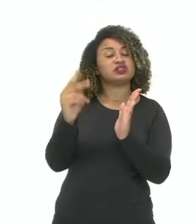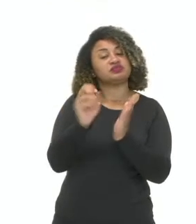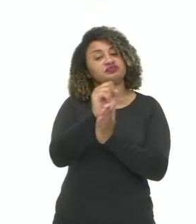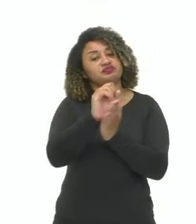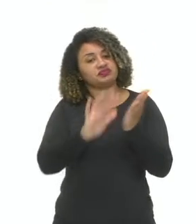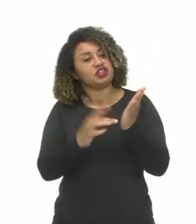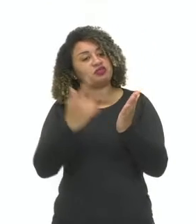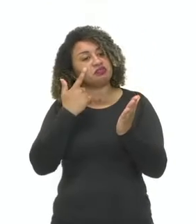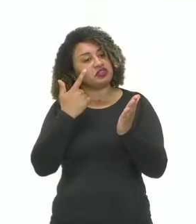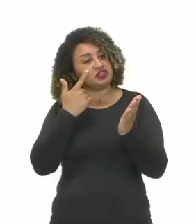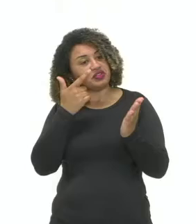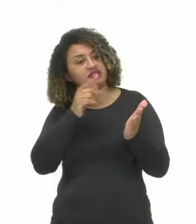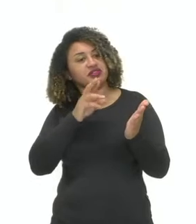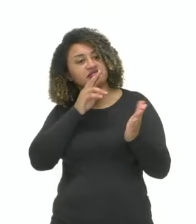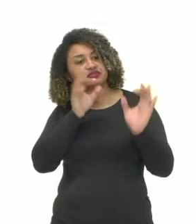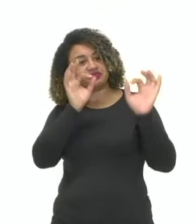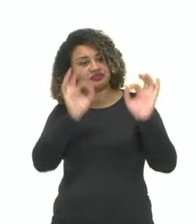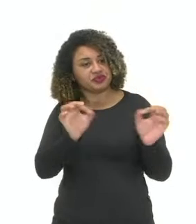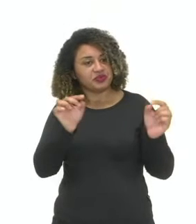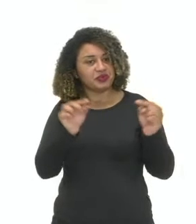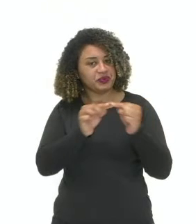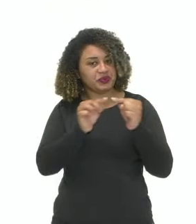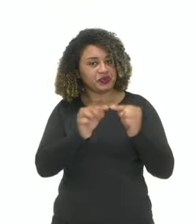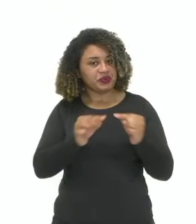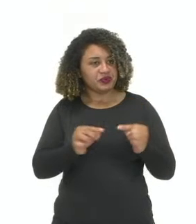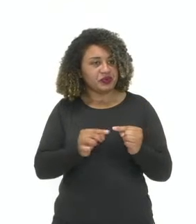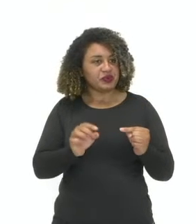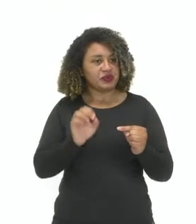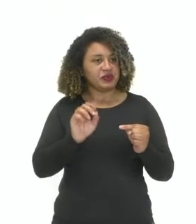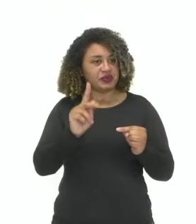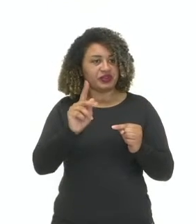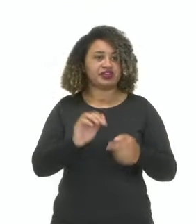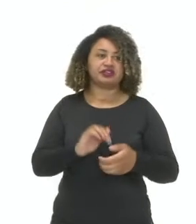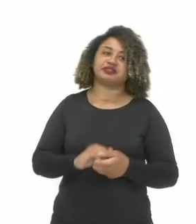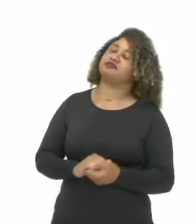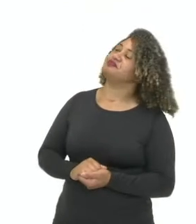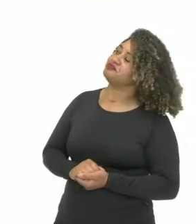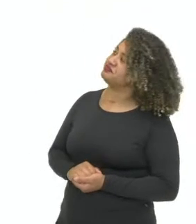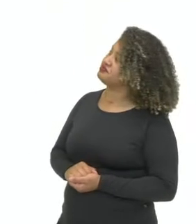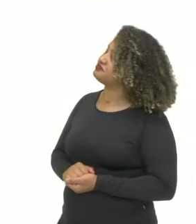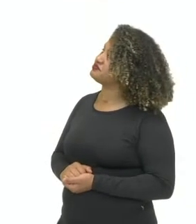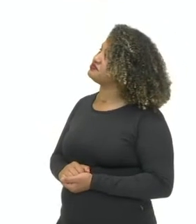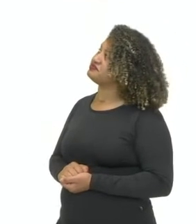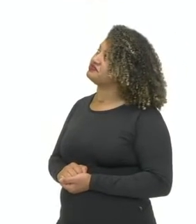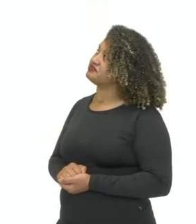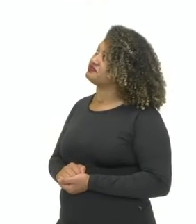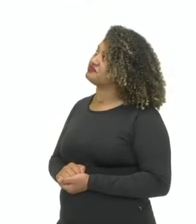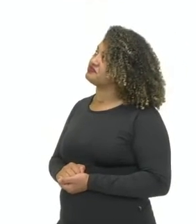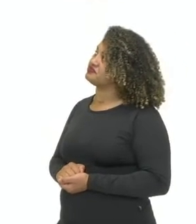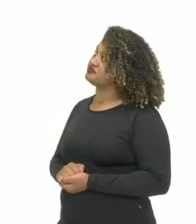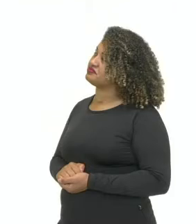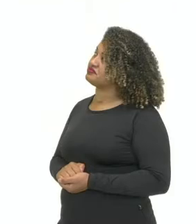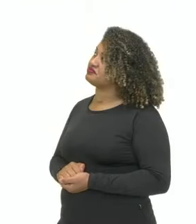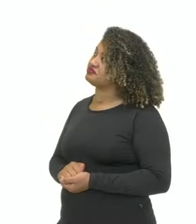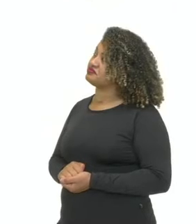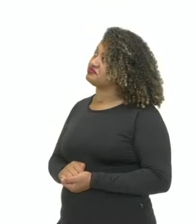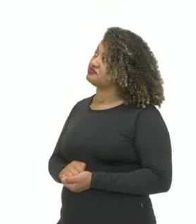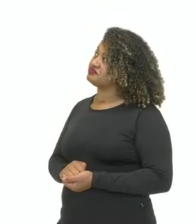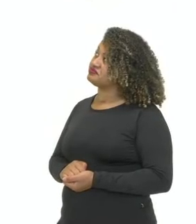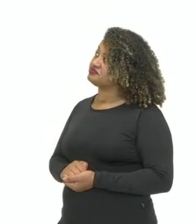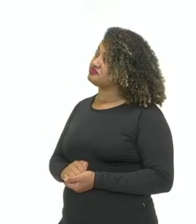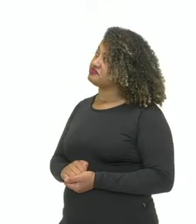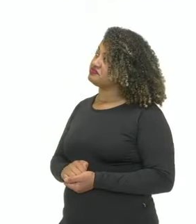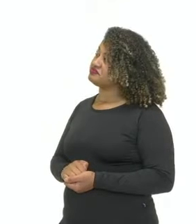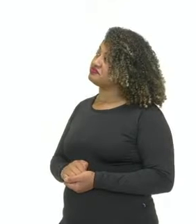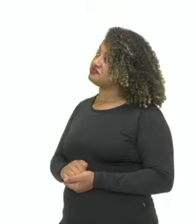contribuições para a humanidade. Certo? Conheces Curitiba, capital de Paraná, sim ou não? Não sei. ¿Qué